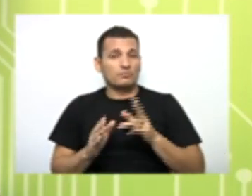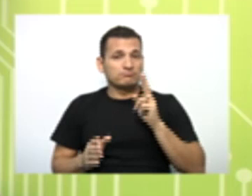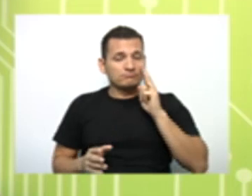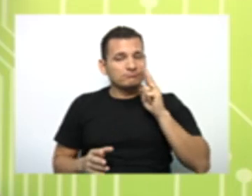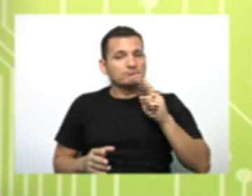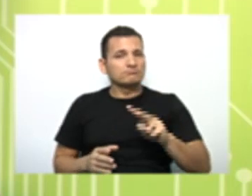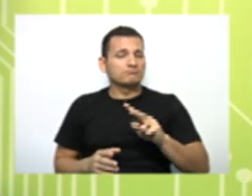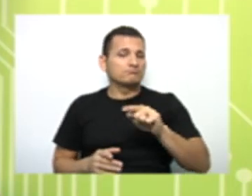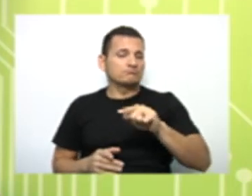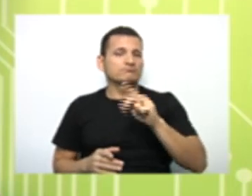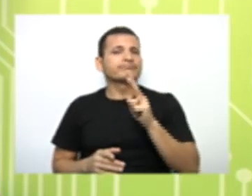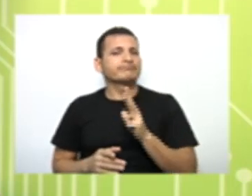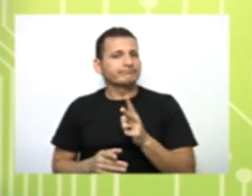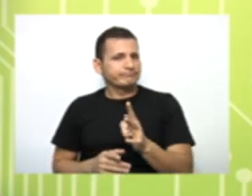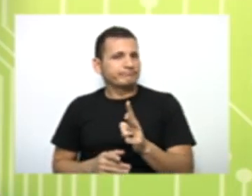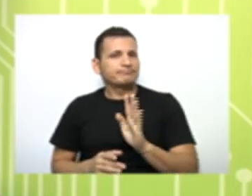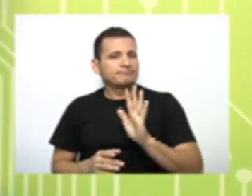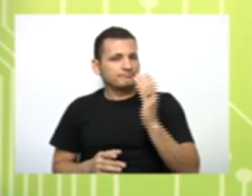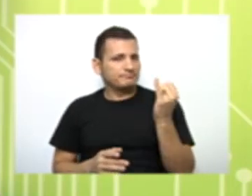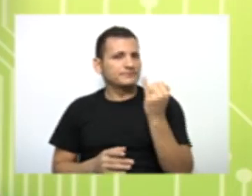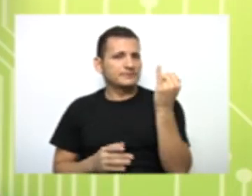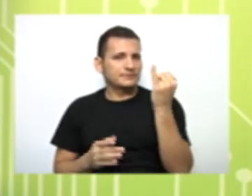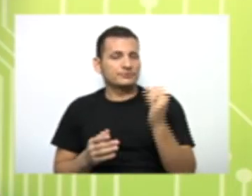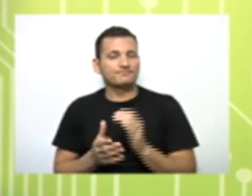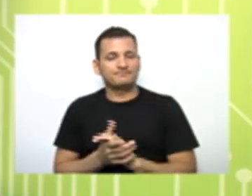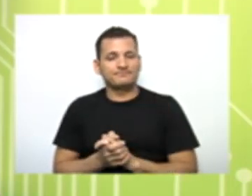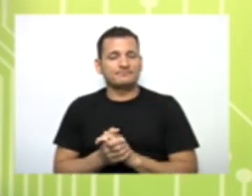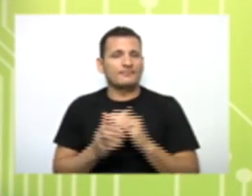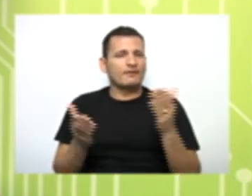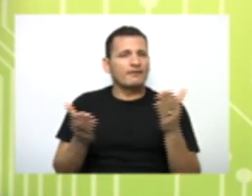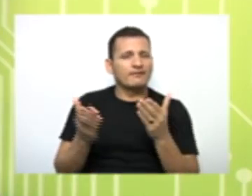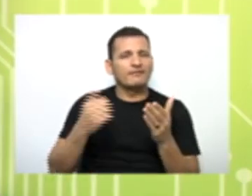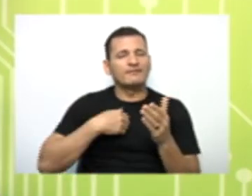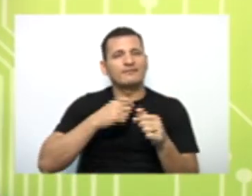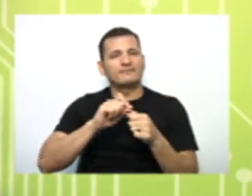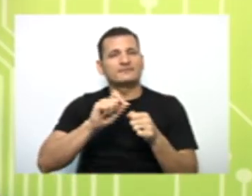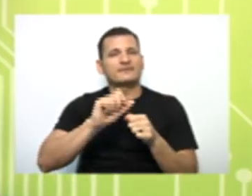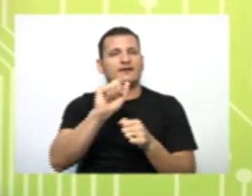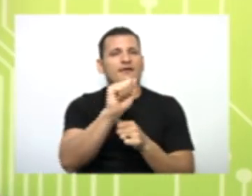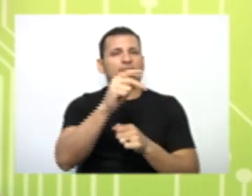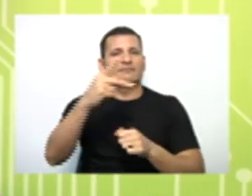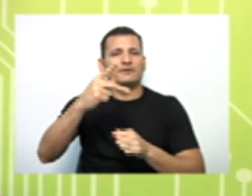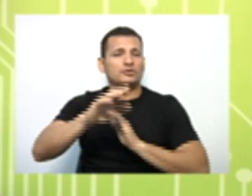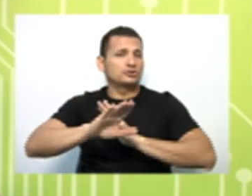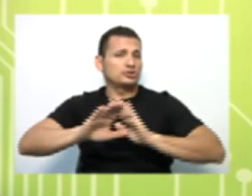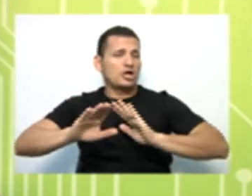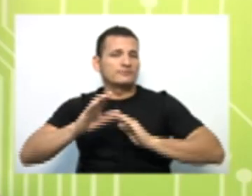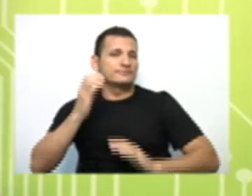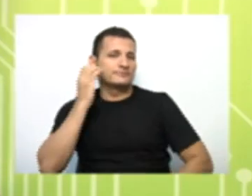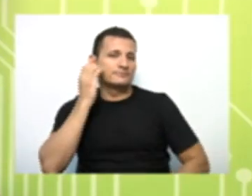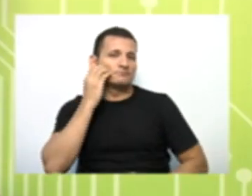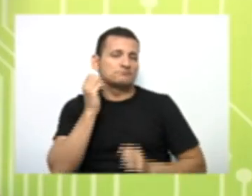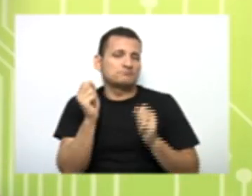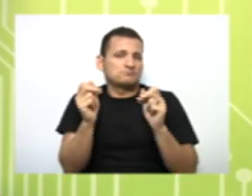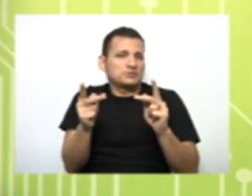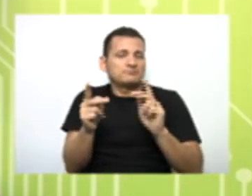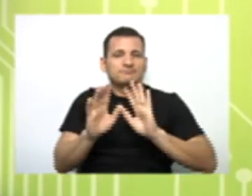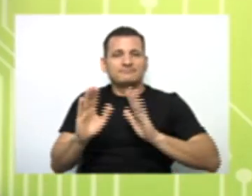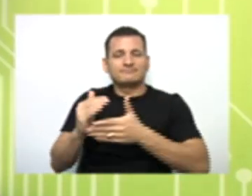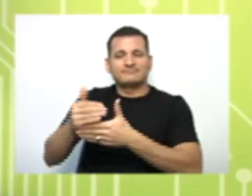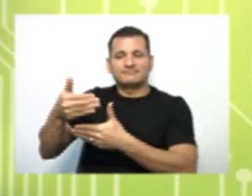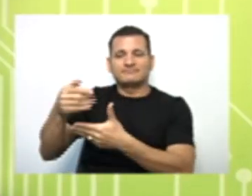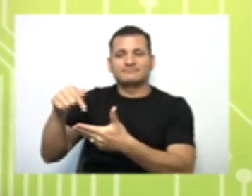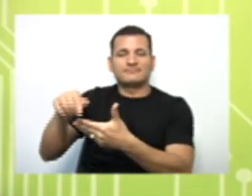muito bem isso todas as vezes. Agora, não, eu vou fazer um aplicativo só para celular. Aí, tudo bem. Ninguém vai abrir em computador